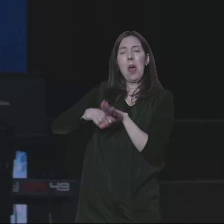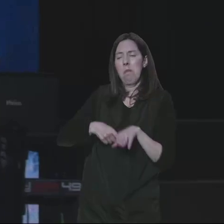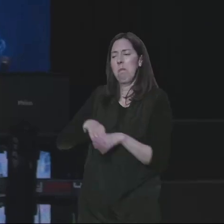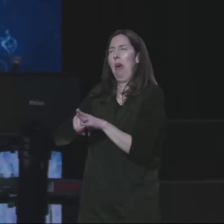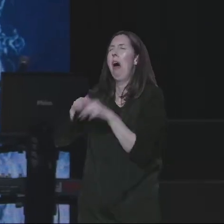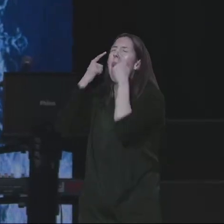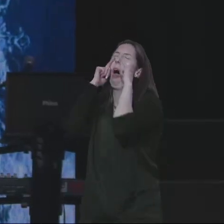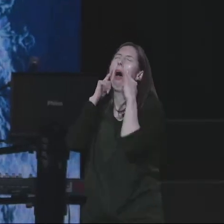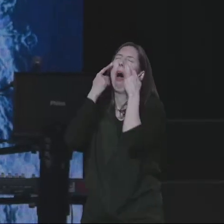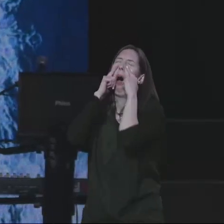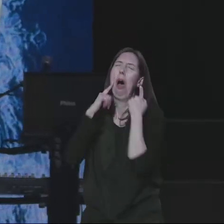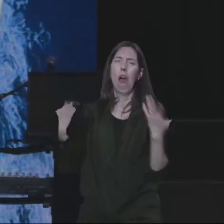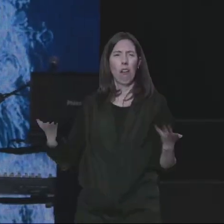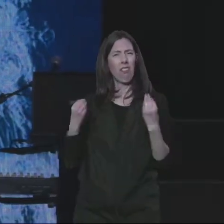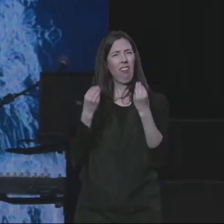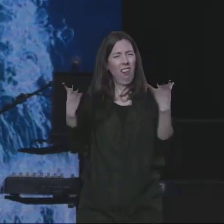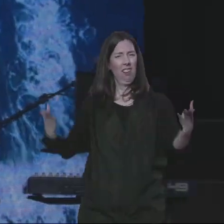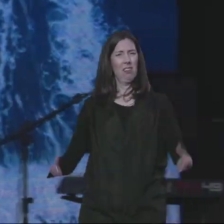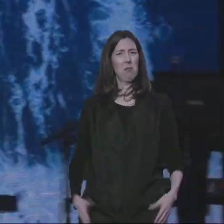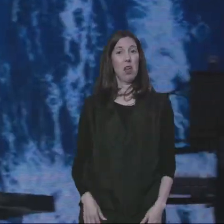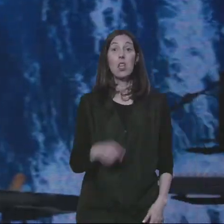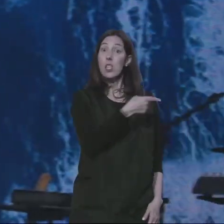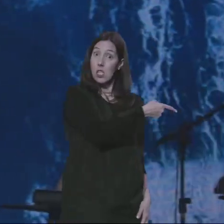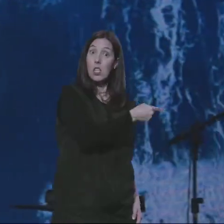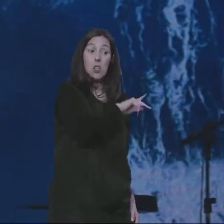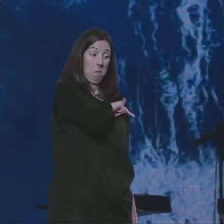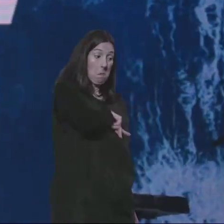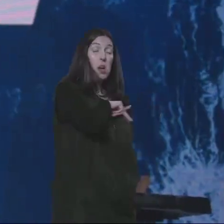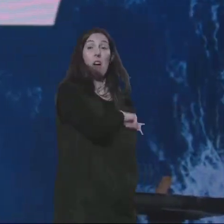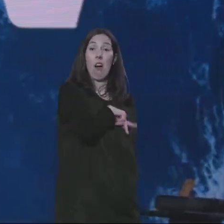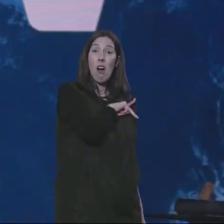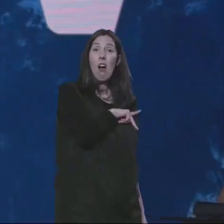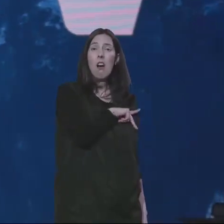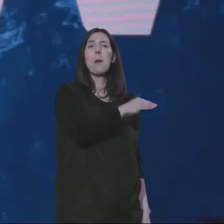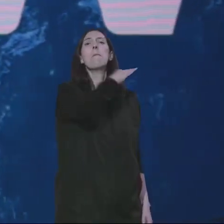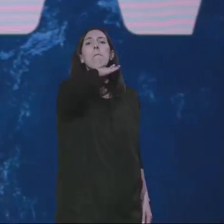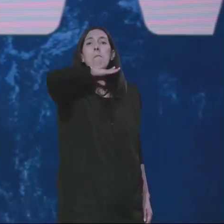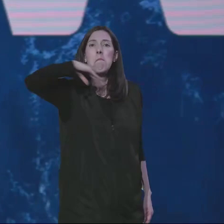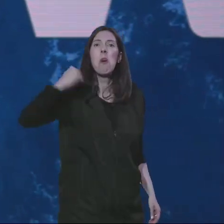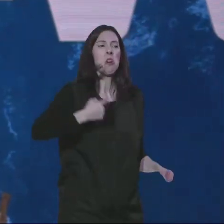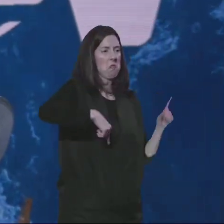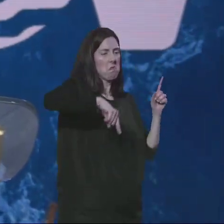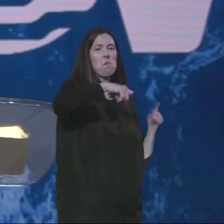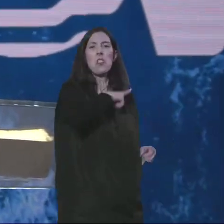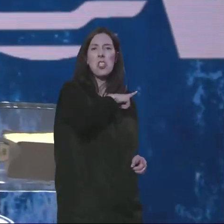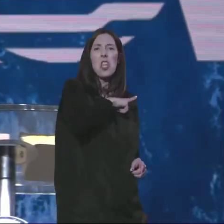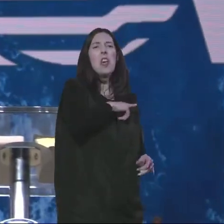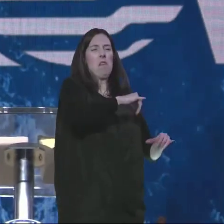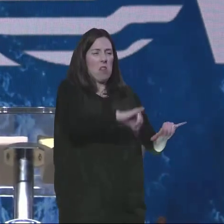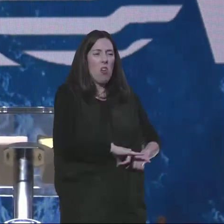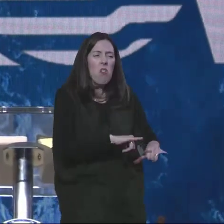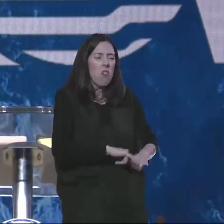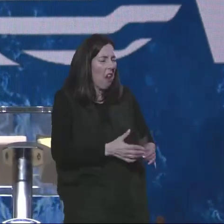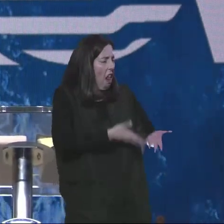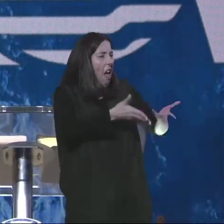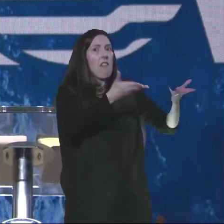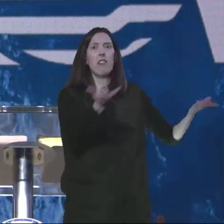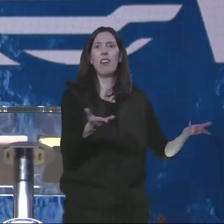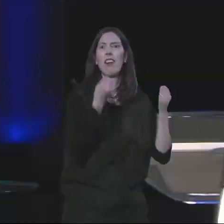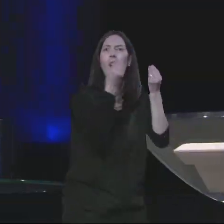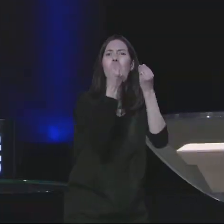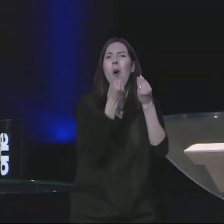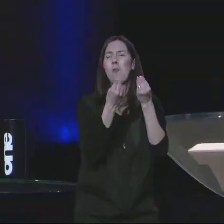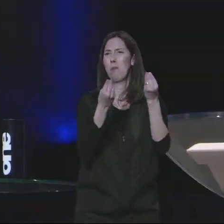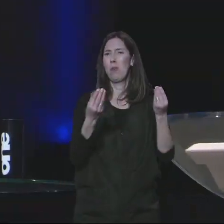choramos. E esse cara aqui, que morreu executado, está falando, é leve, é momentâneo. Como